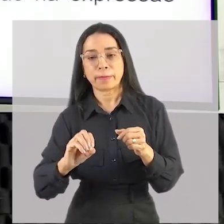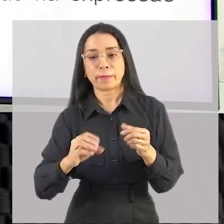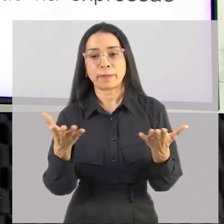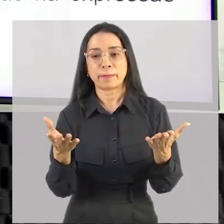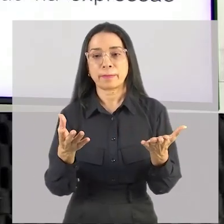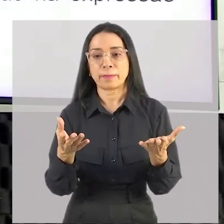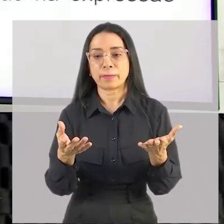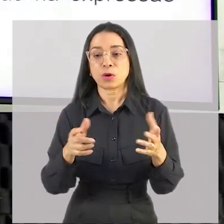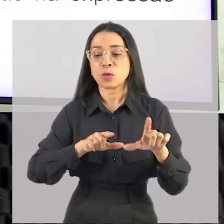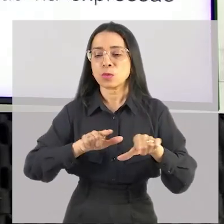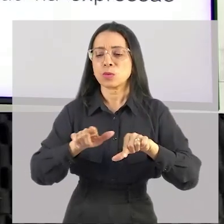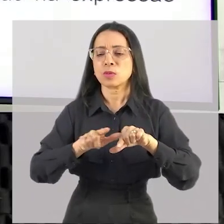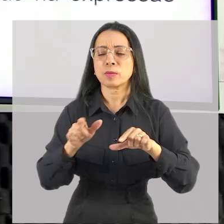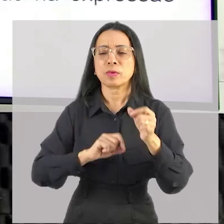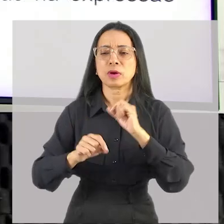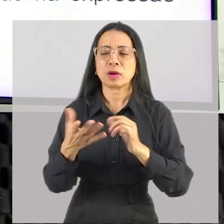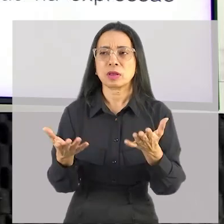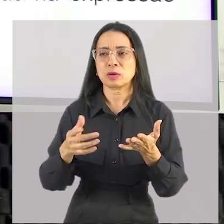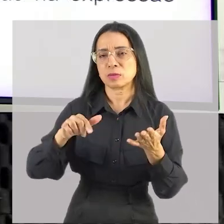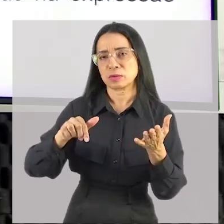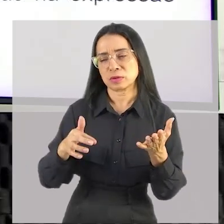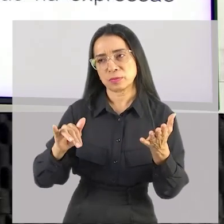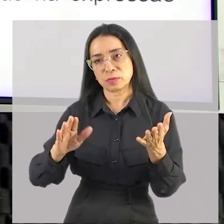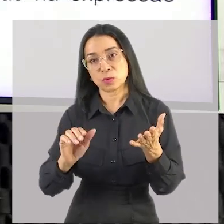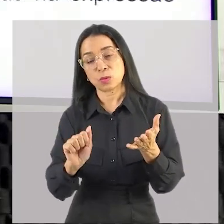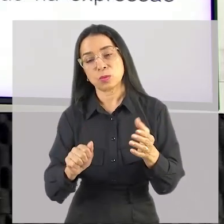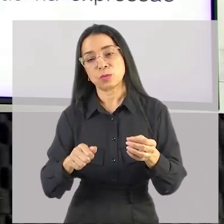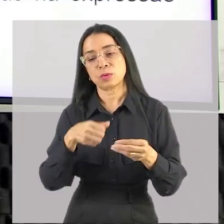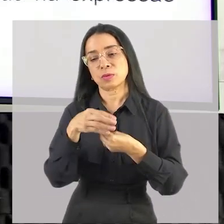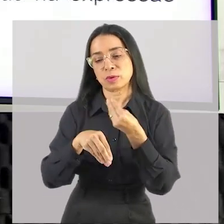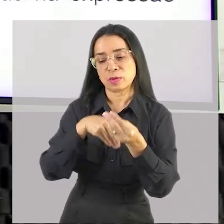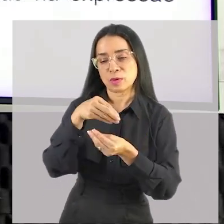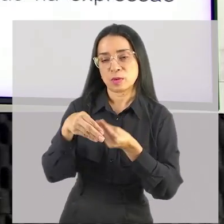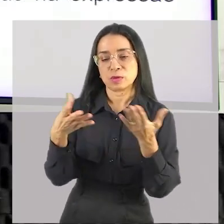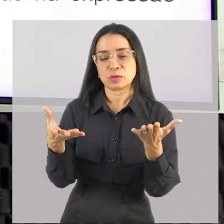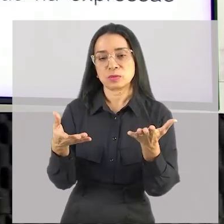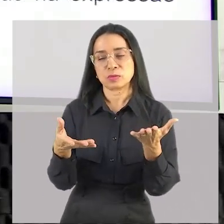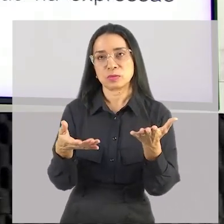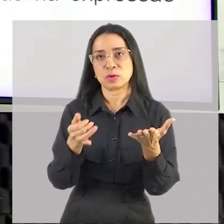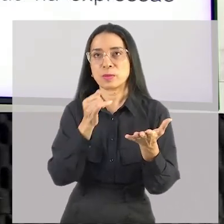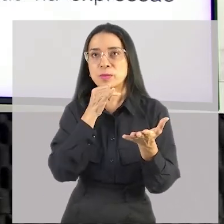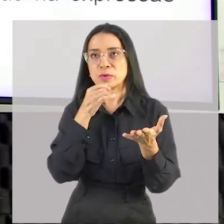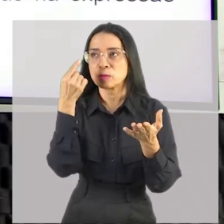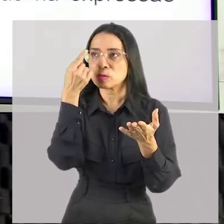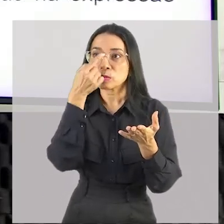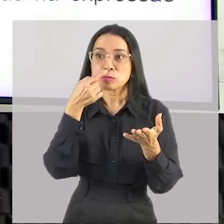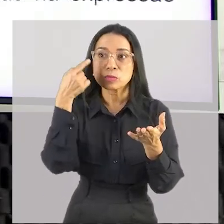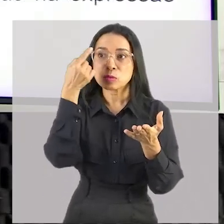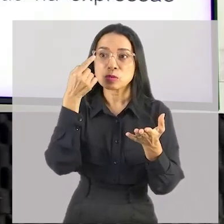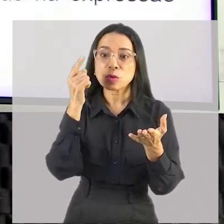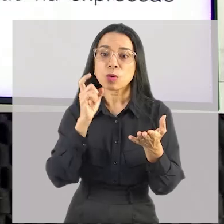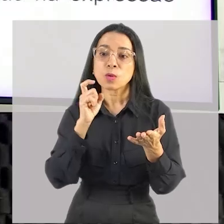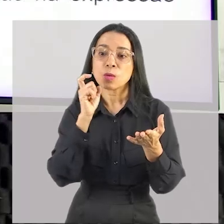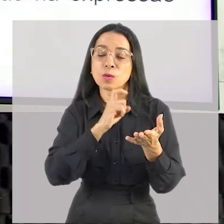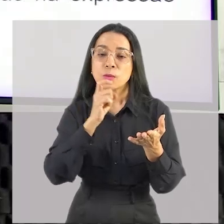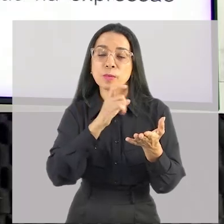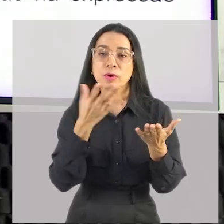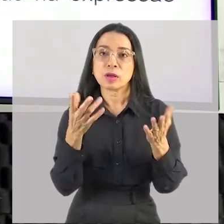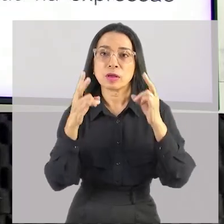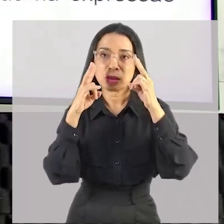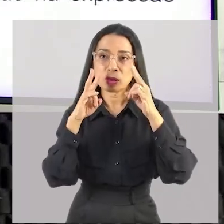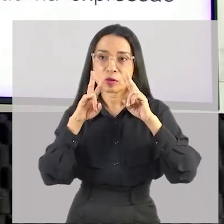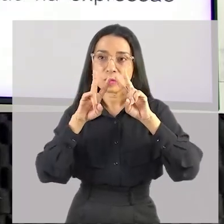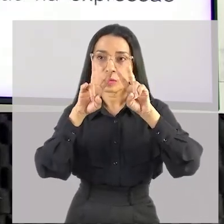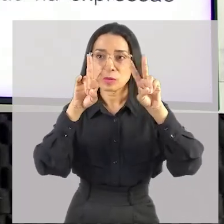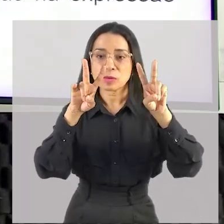diz assim, os teus olhos mentem. Exemplo, o olhar,